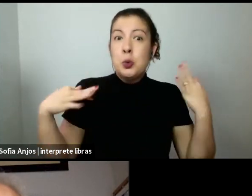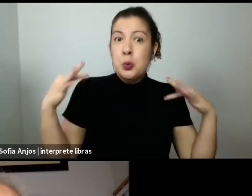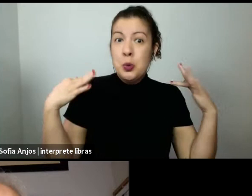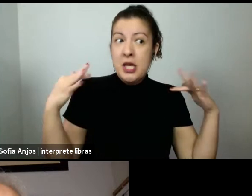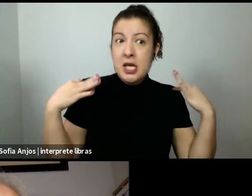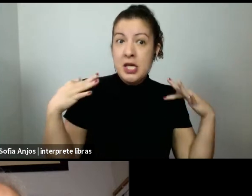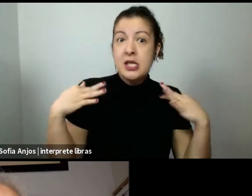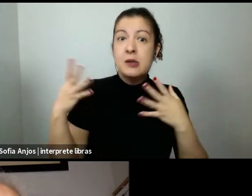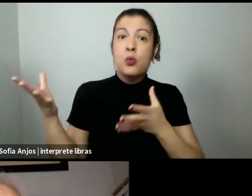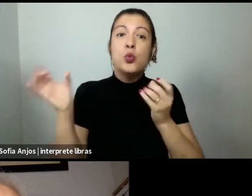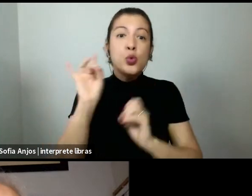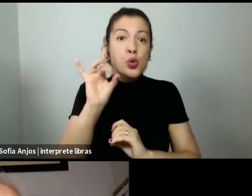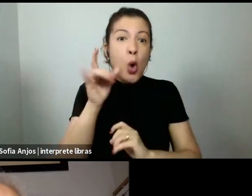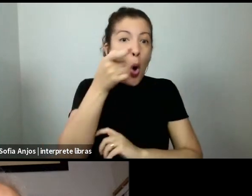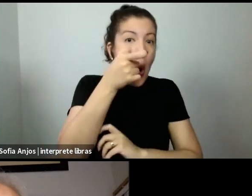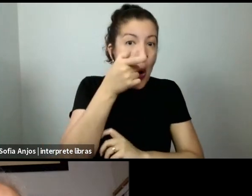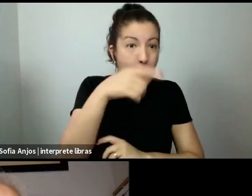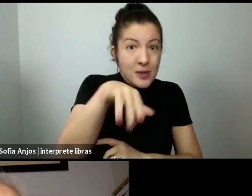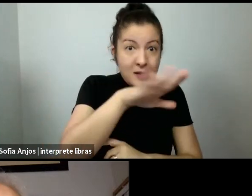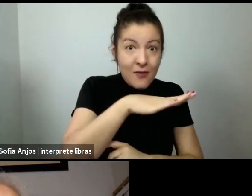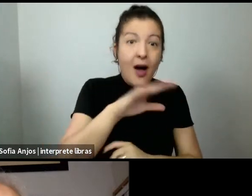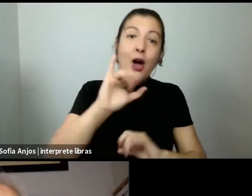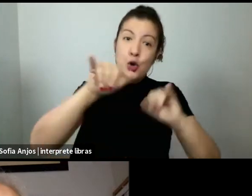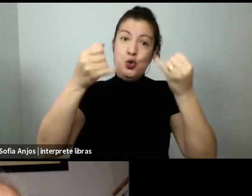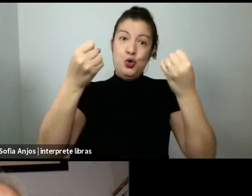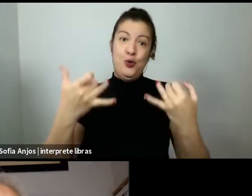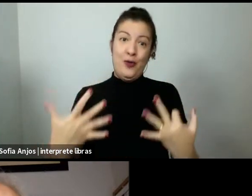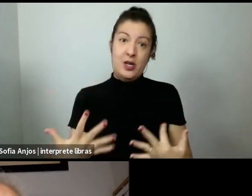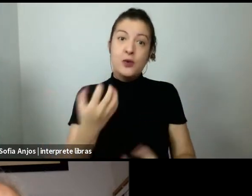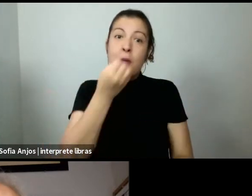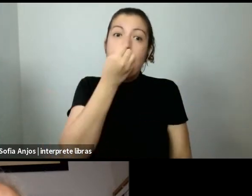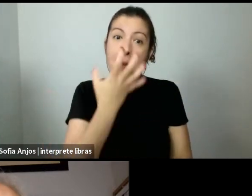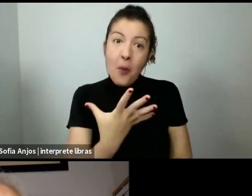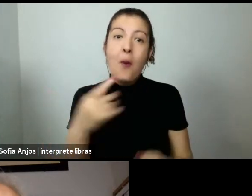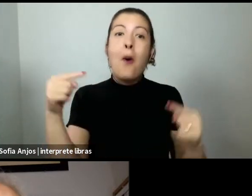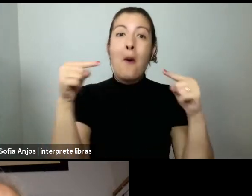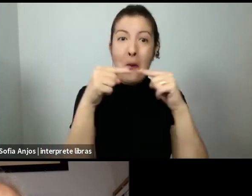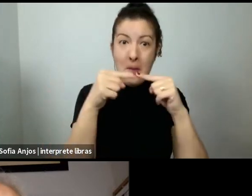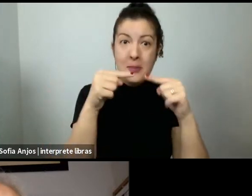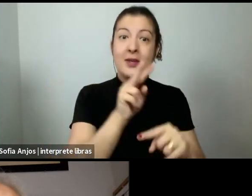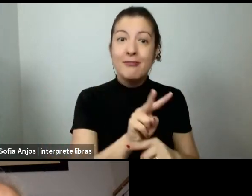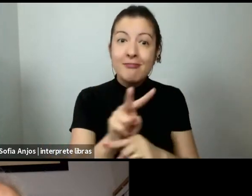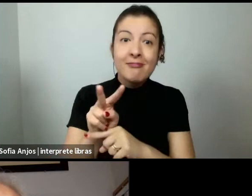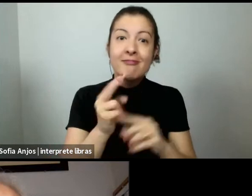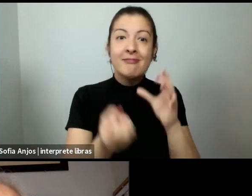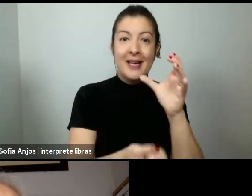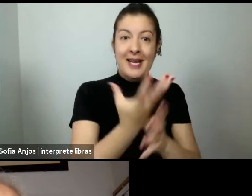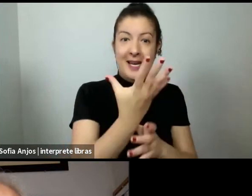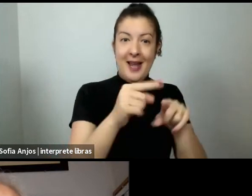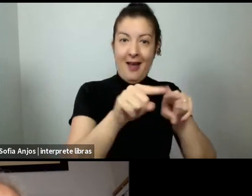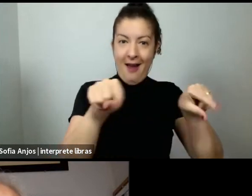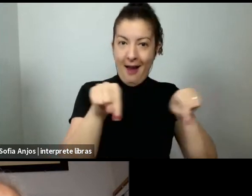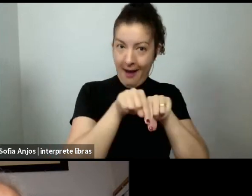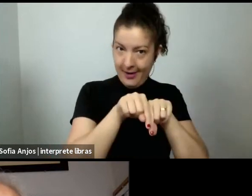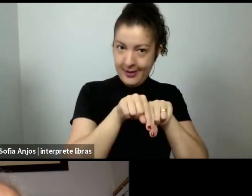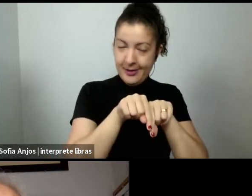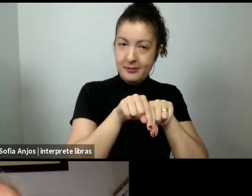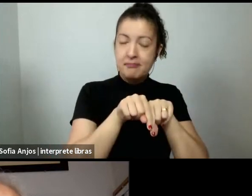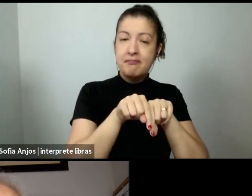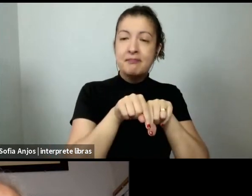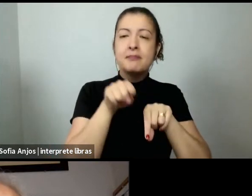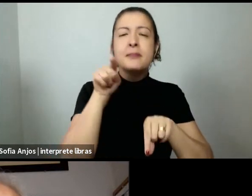áreas marinhas protegidas. E aí ela questiona, né, queria saber um pouquinho o que tu comentasse em relação a isso, pensando que no caso da toninha,